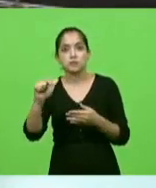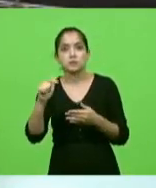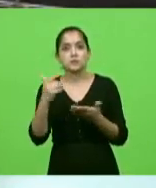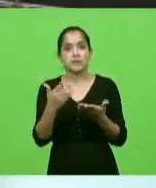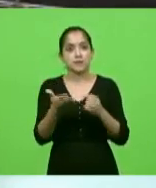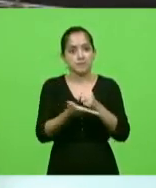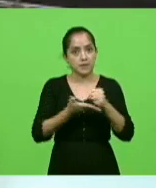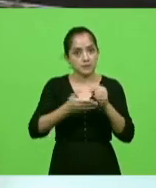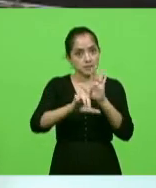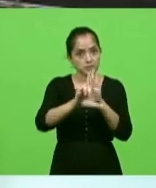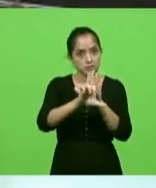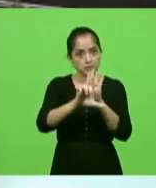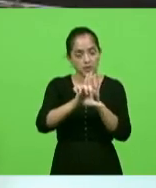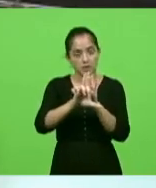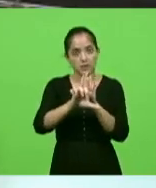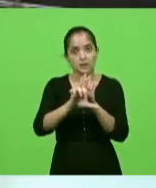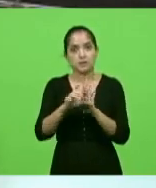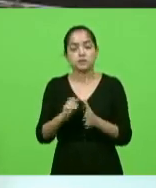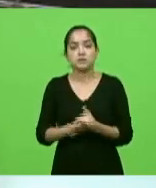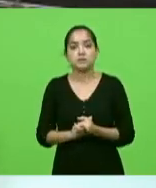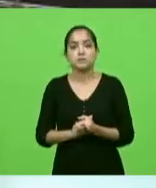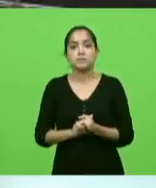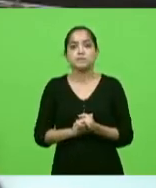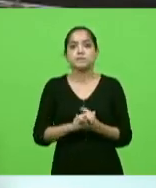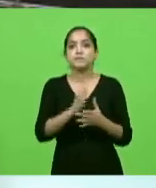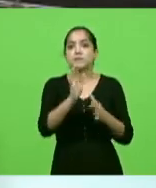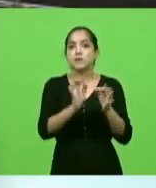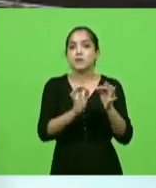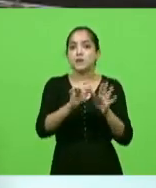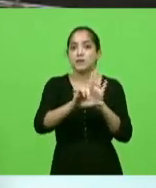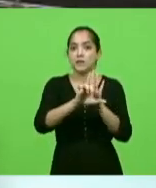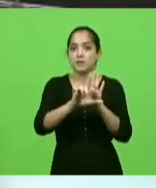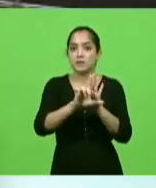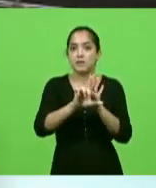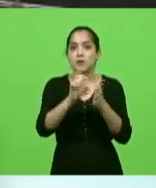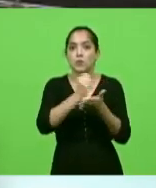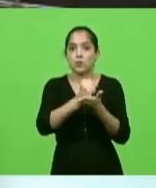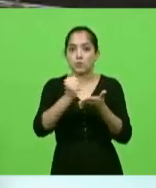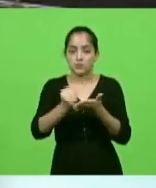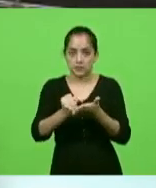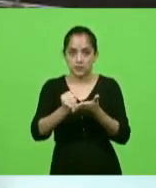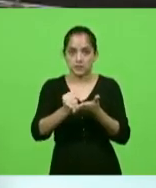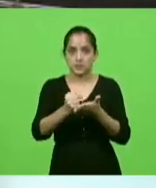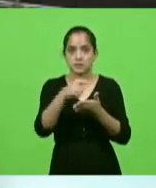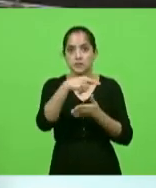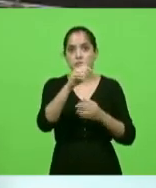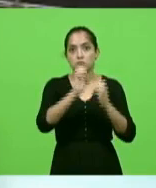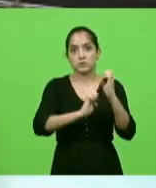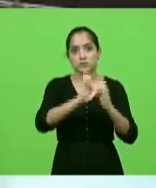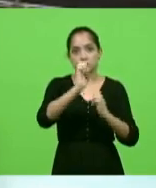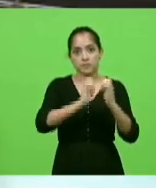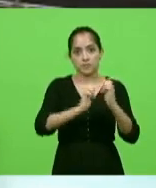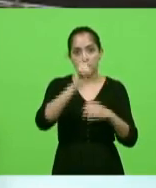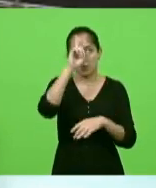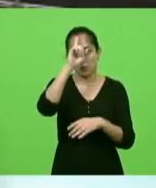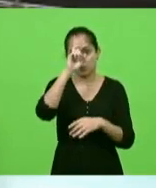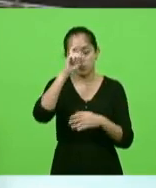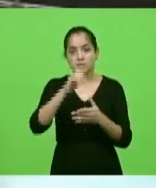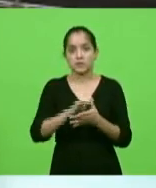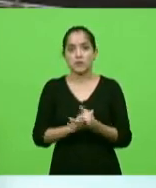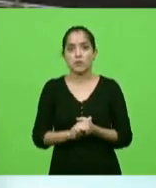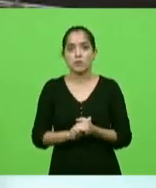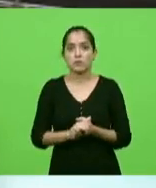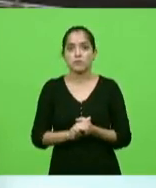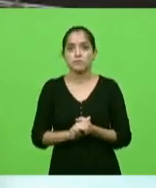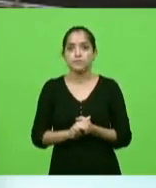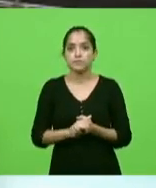das esse prescrições legais visando a contratação da empresa Hospital Mahatma Gandhi